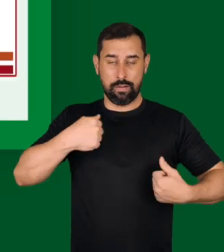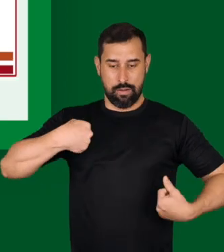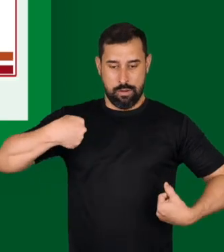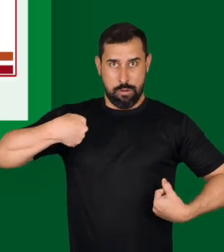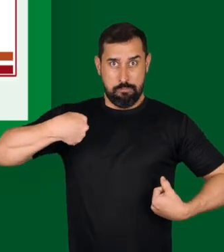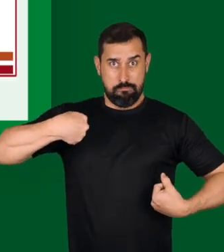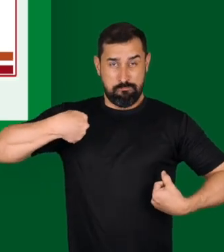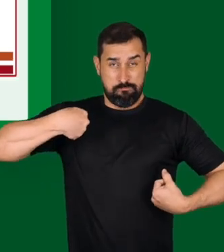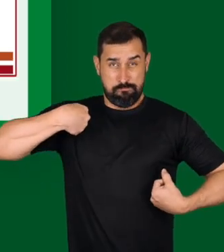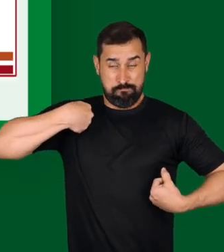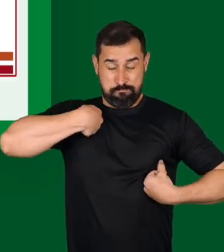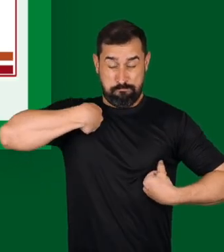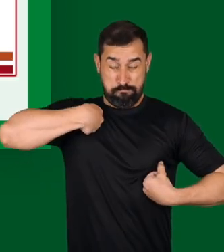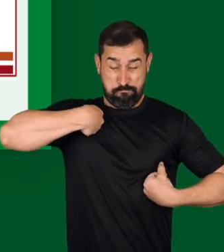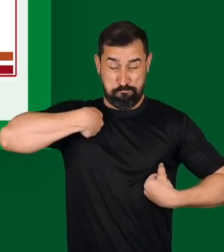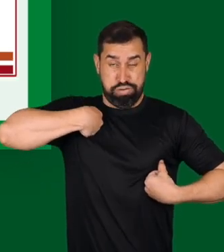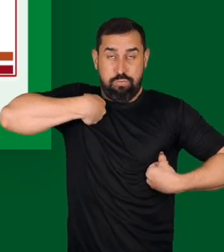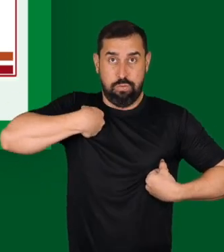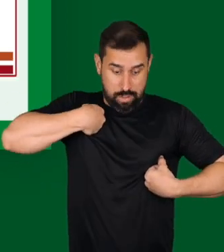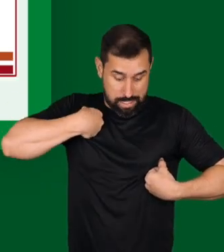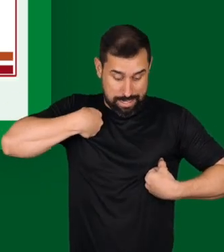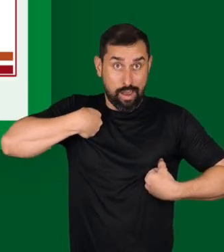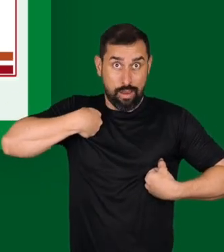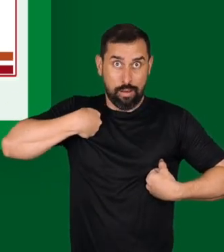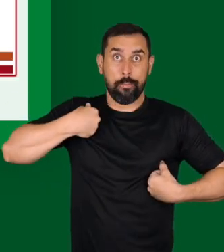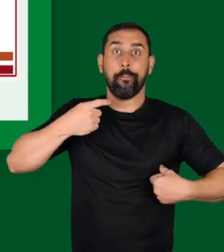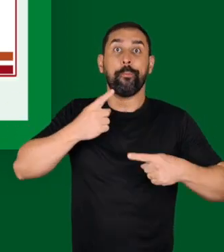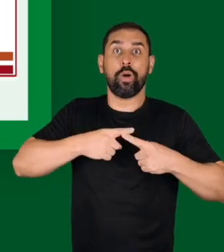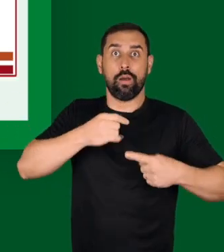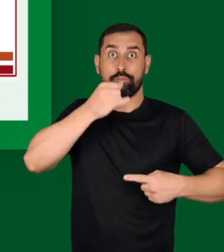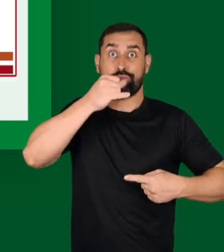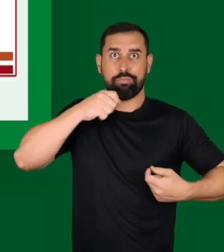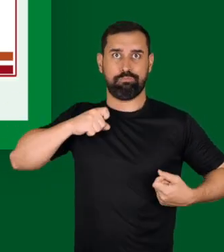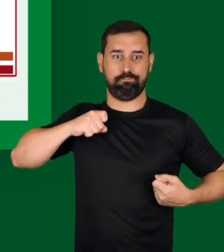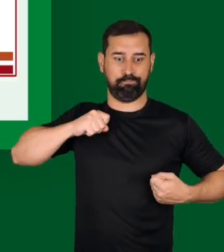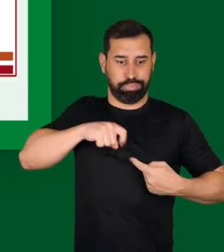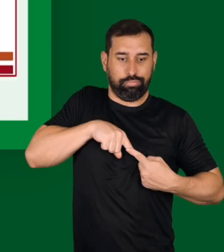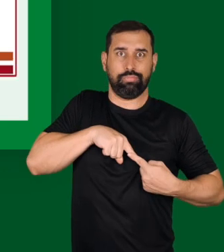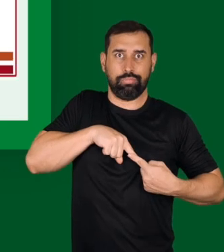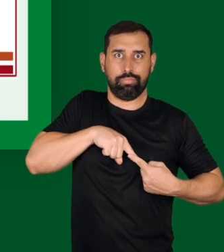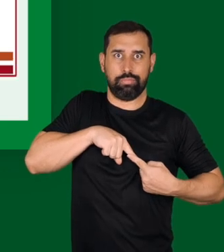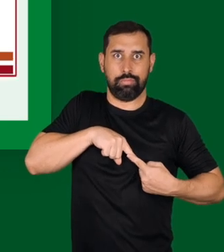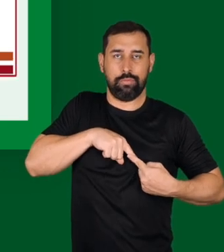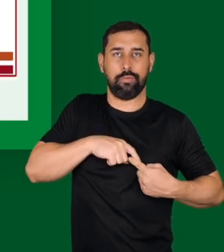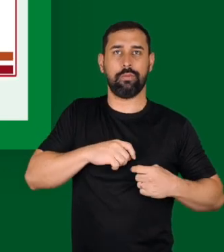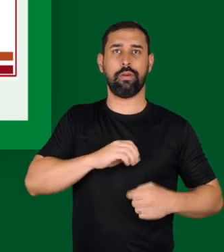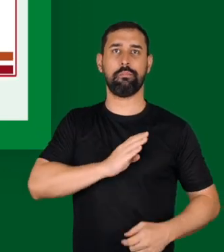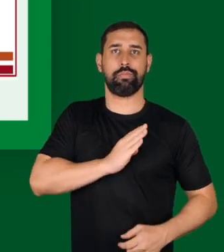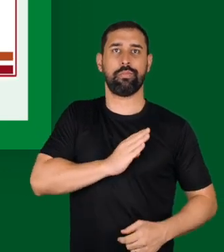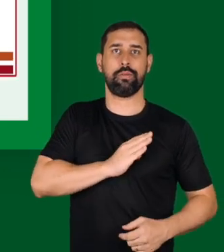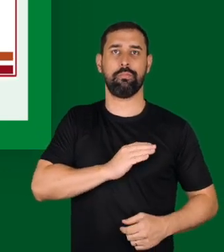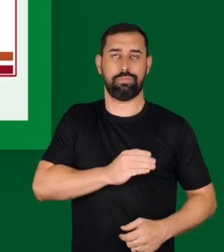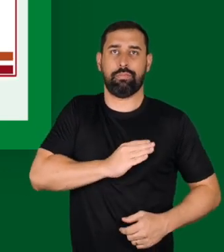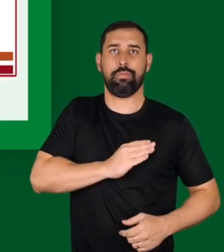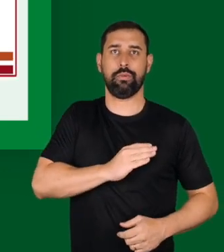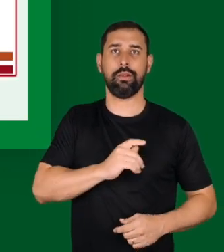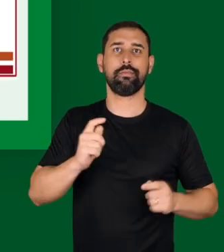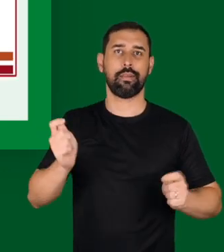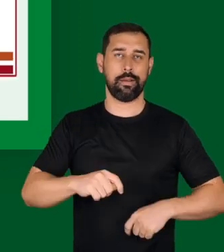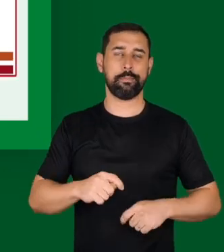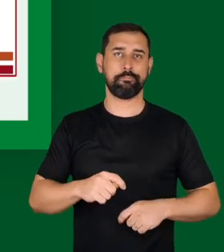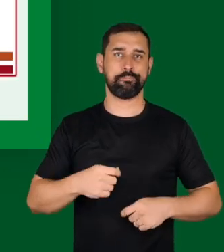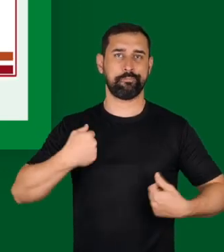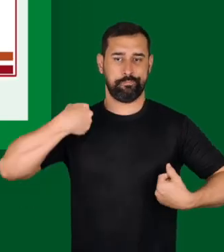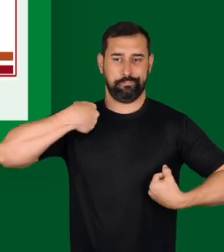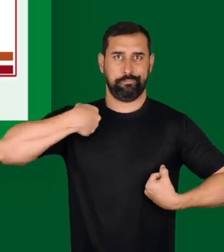que a localização das pás, elas fiquem uma abaixo da infraclavicular direita e a outra na